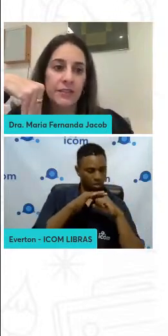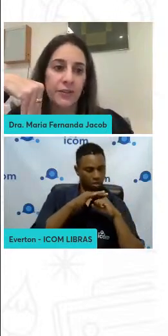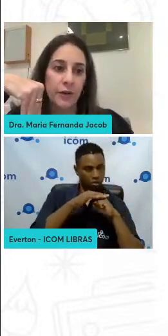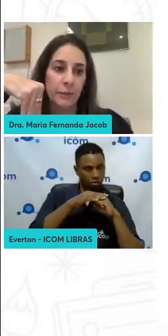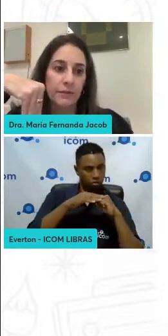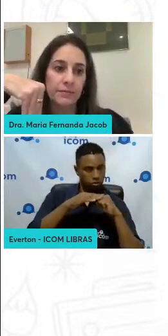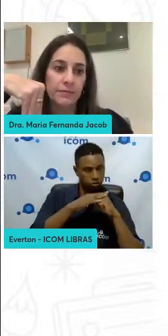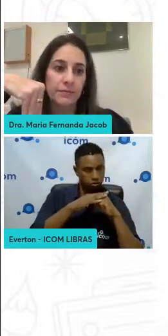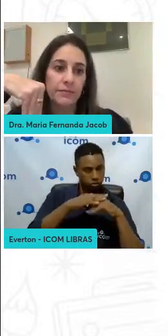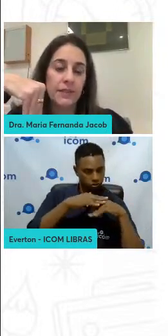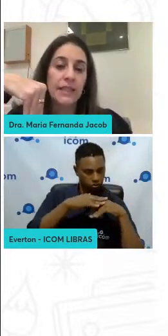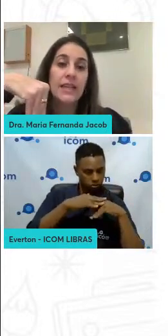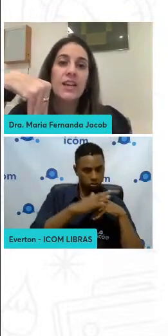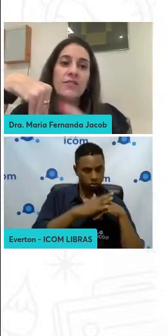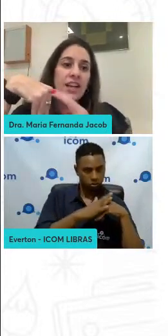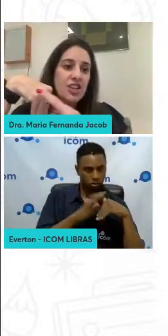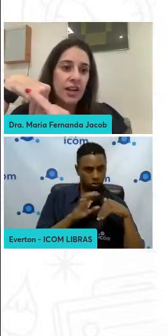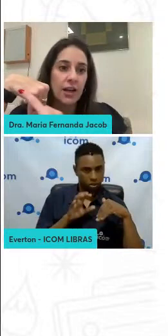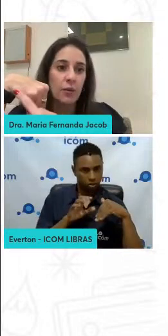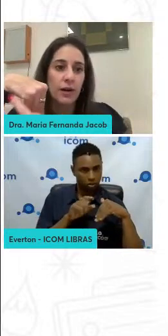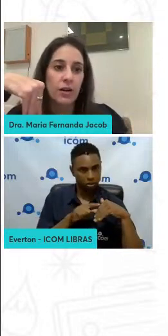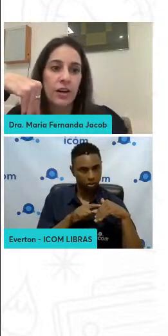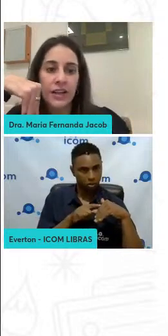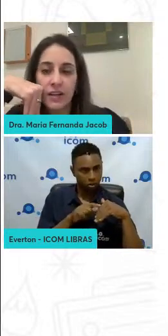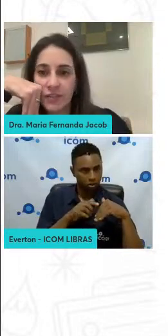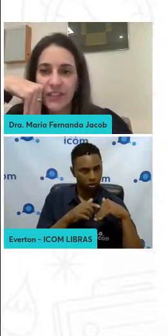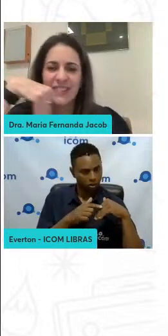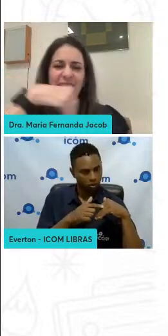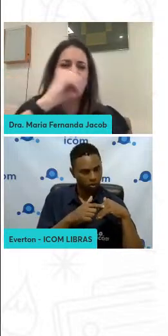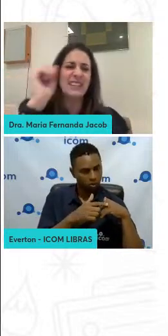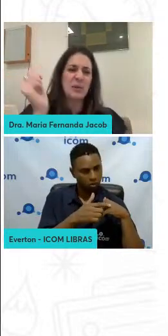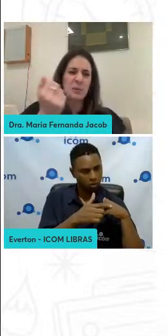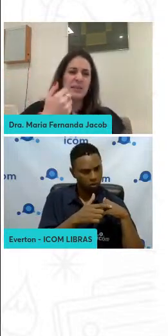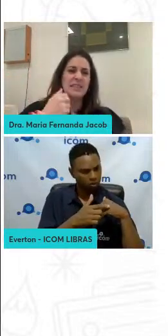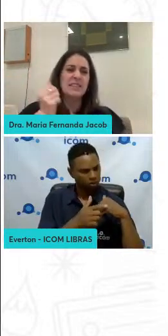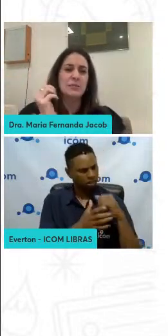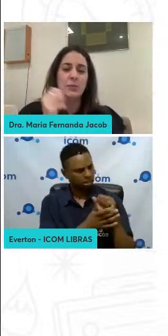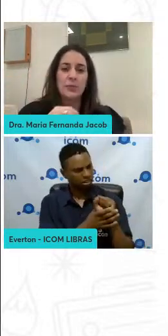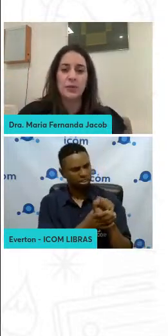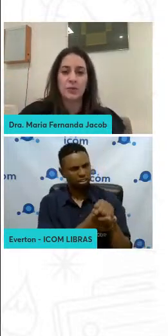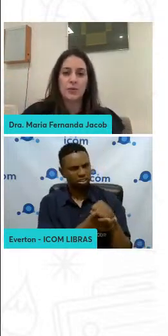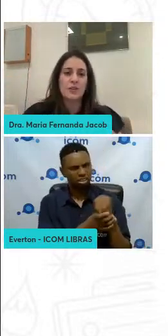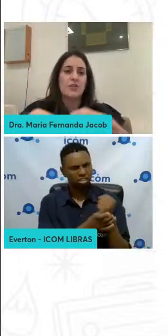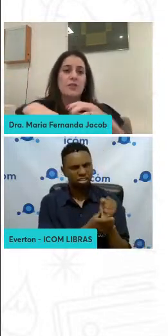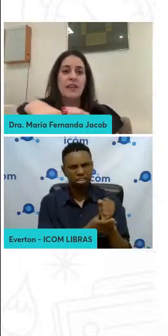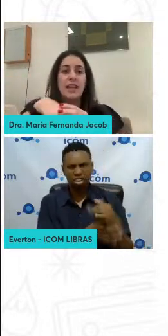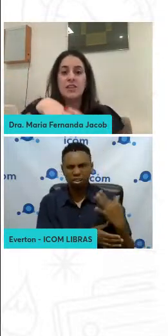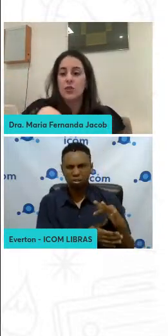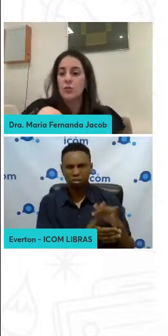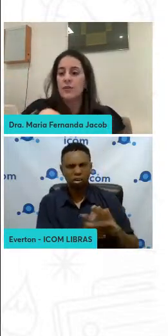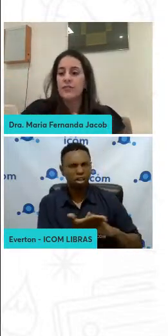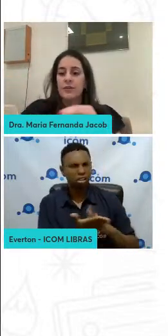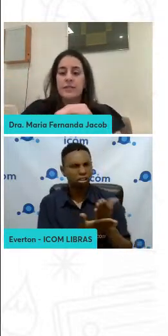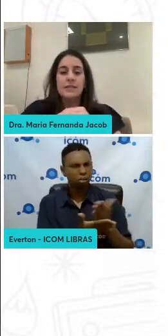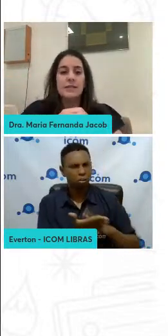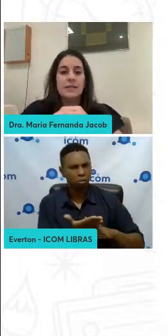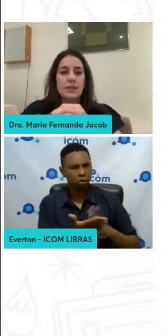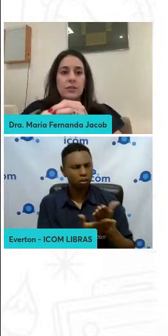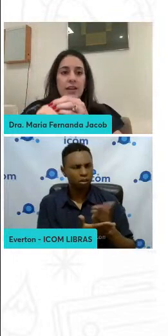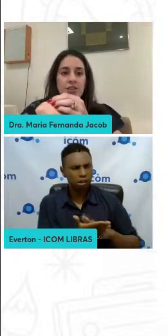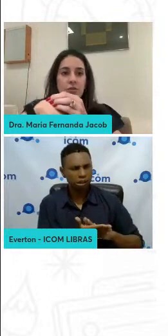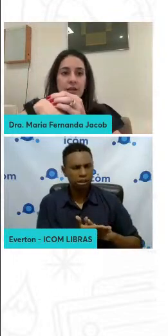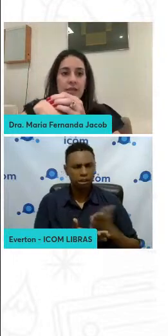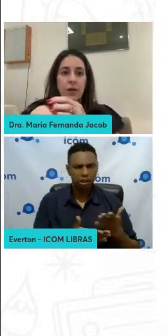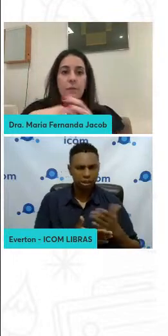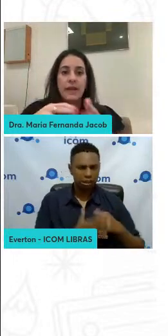punho dessa forma. Vai chegar uma hora que eu vou falar assim, está incomodando o meu punho. Ou seja, eu fiquei, de alguma forma,